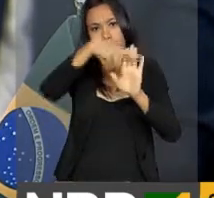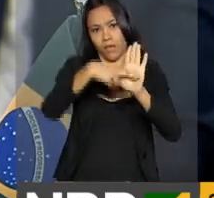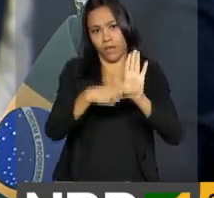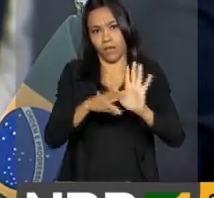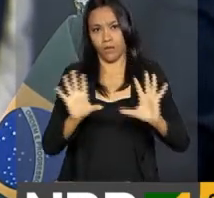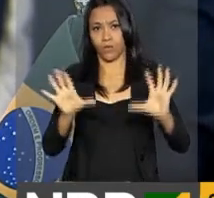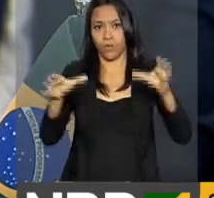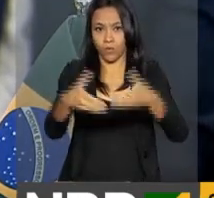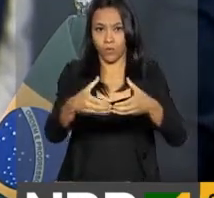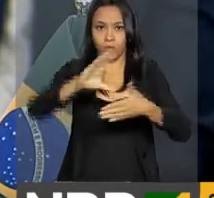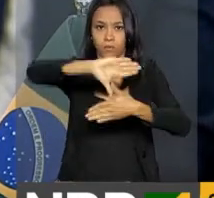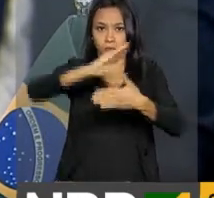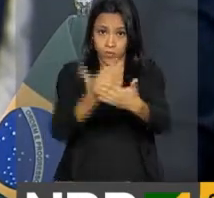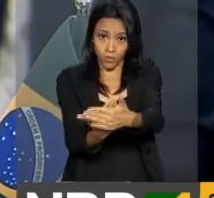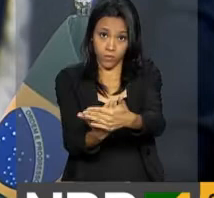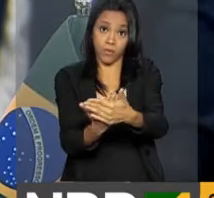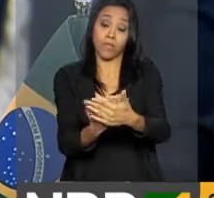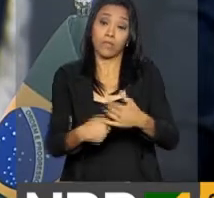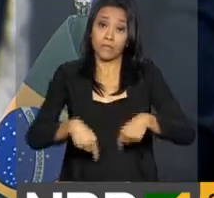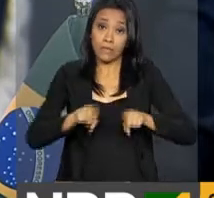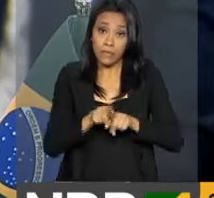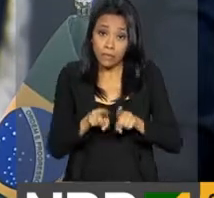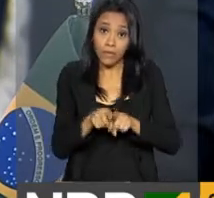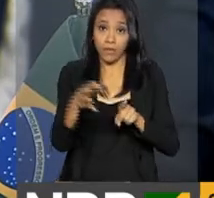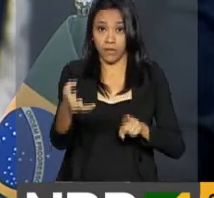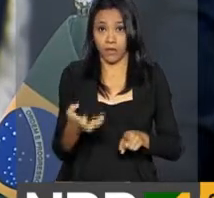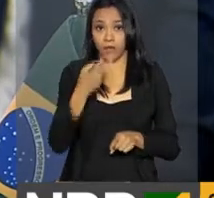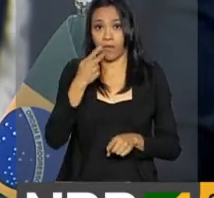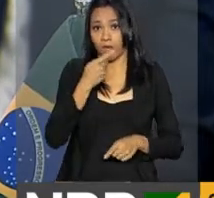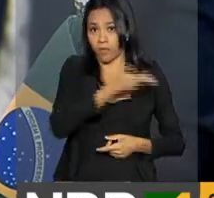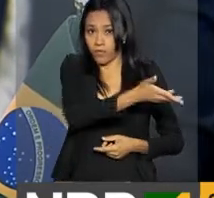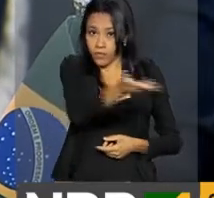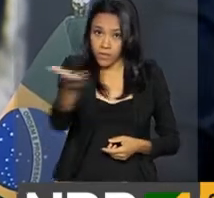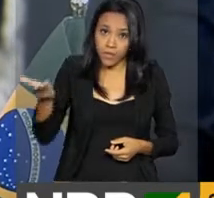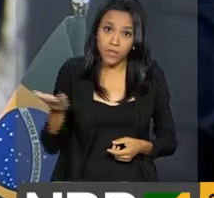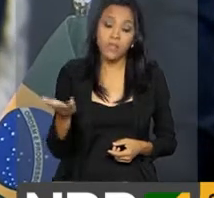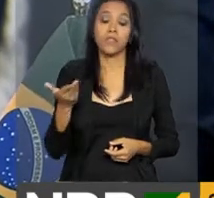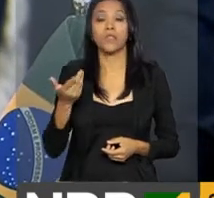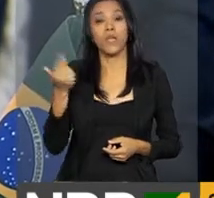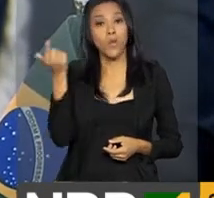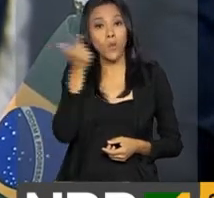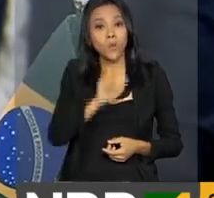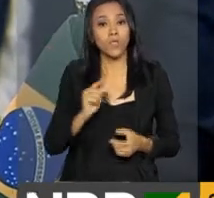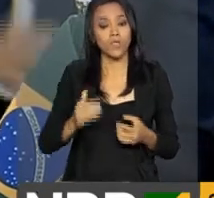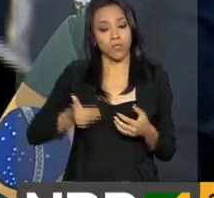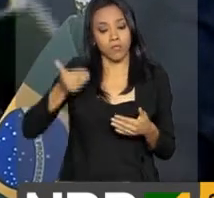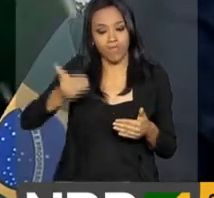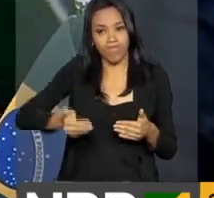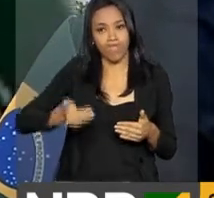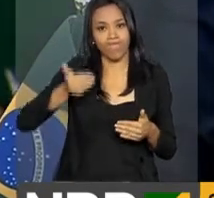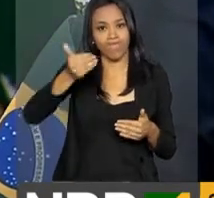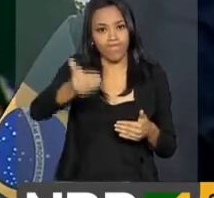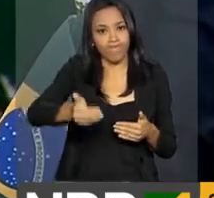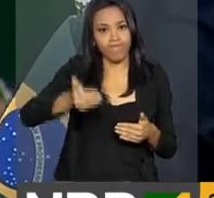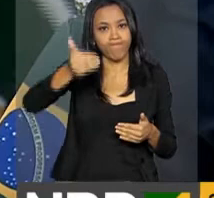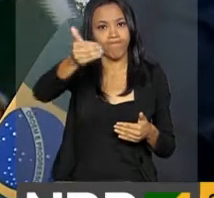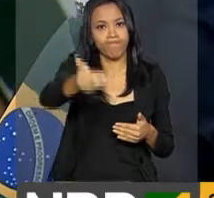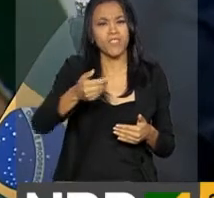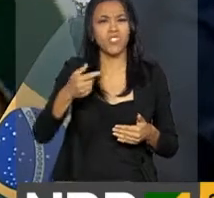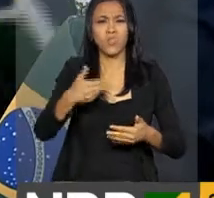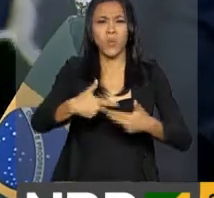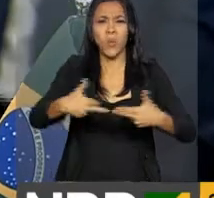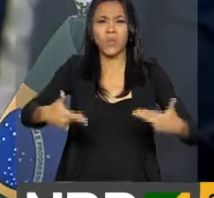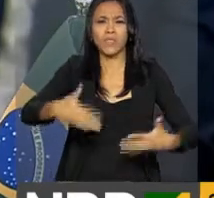Mercosul. Também, devo registrar, avançamos na superação de entraves ao